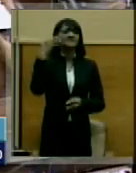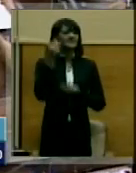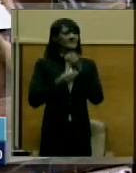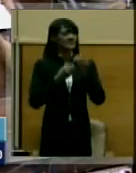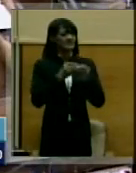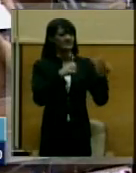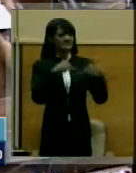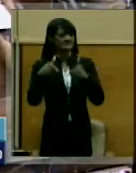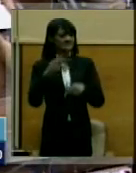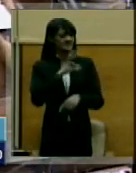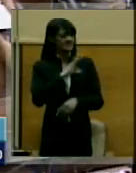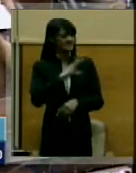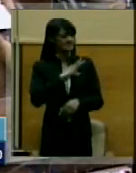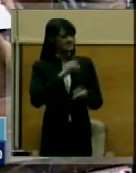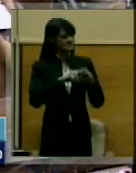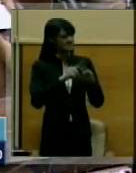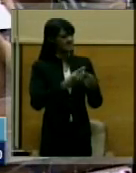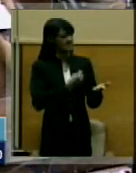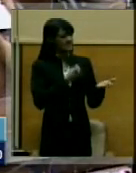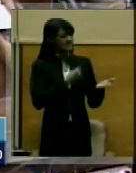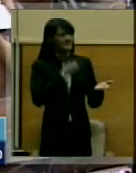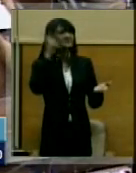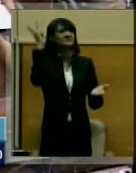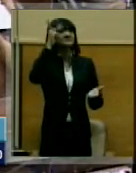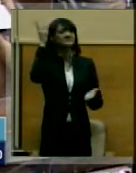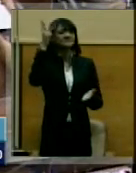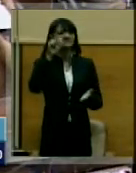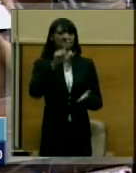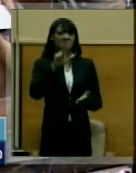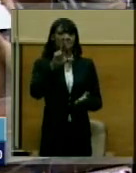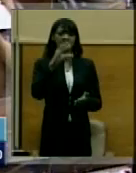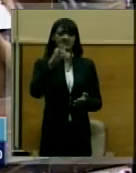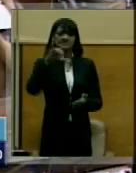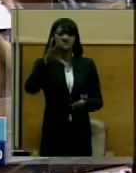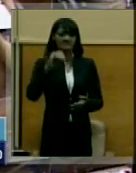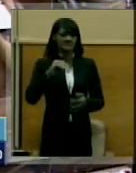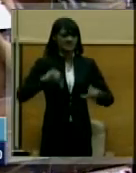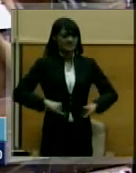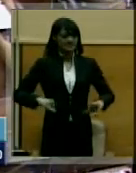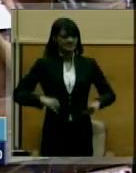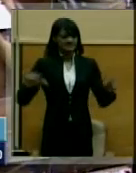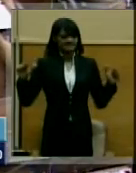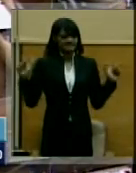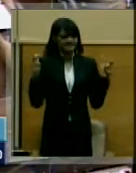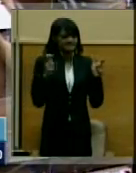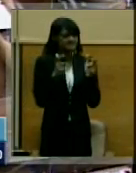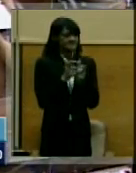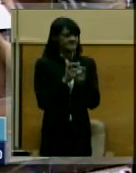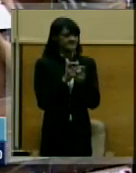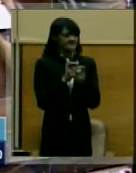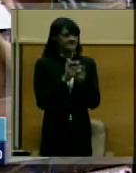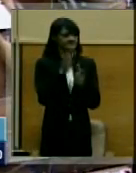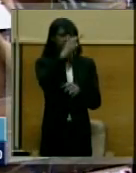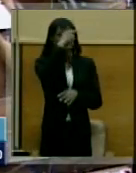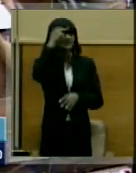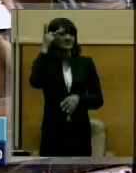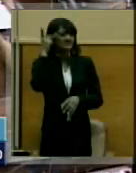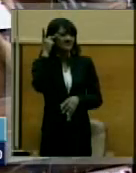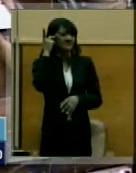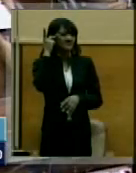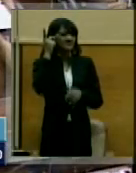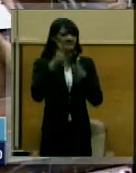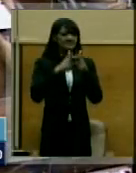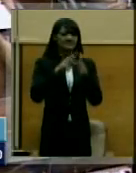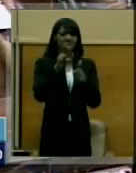História como a de Lúcio, que dedica sua vida a reduzir as indiferenças e sofrimentos dos renais crônicos e transplantados de